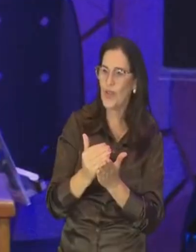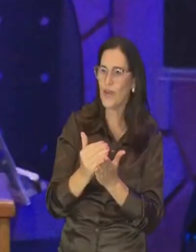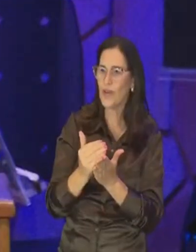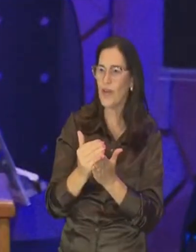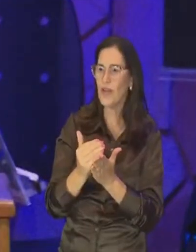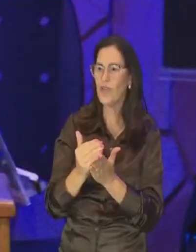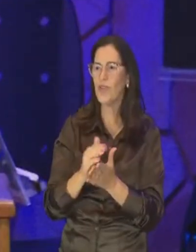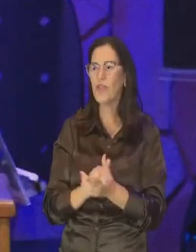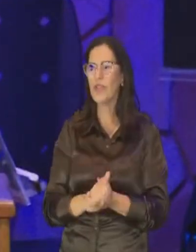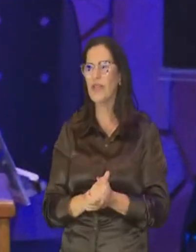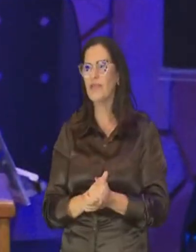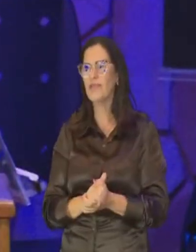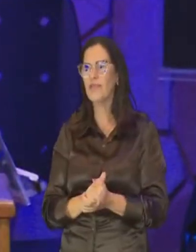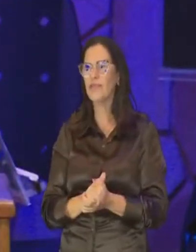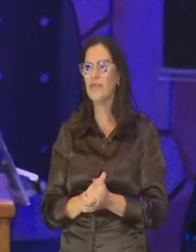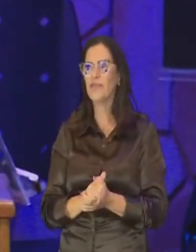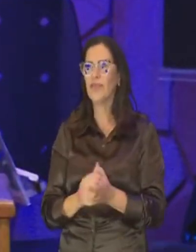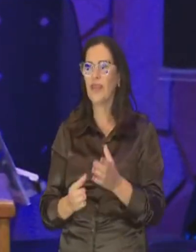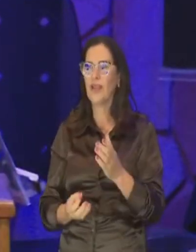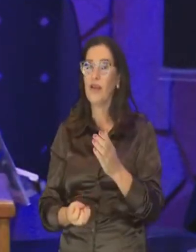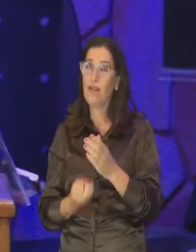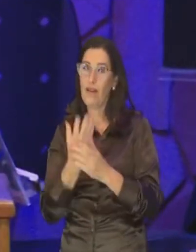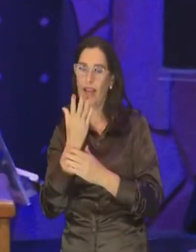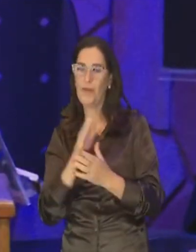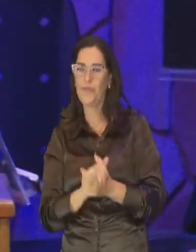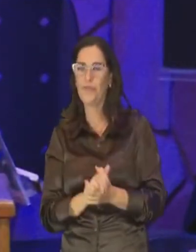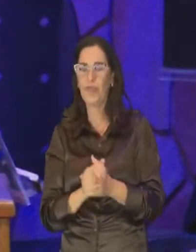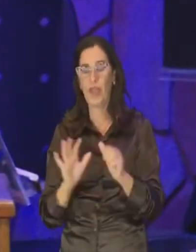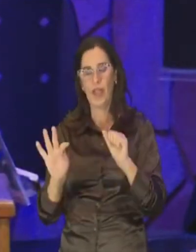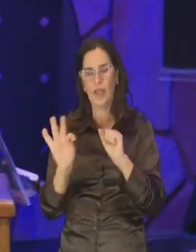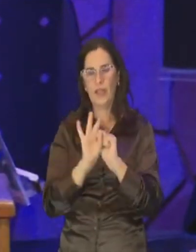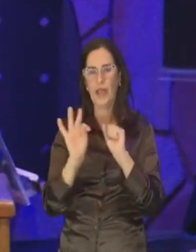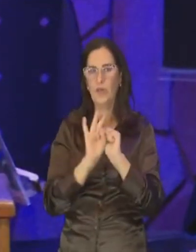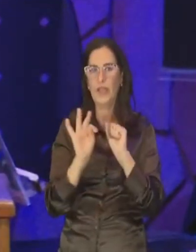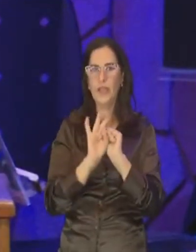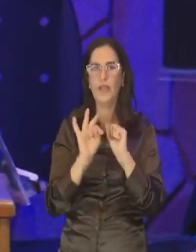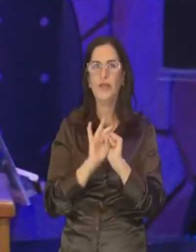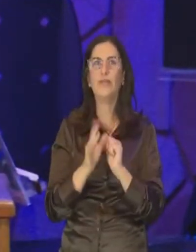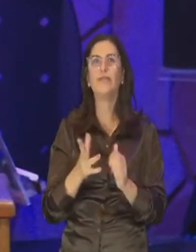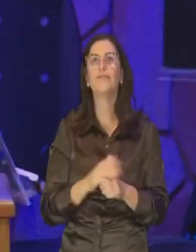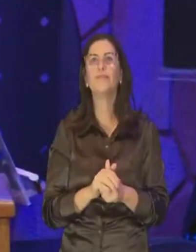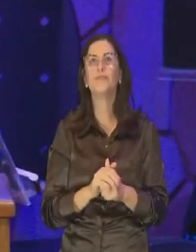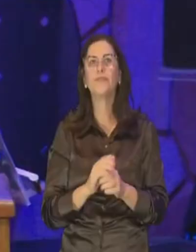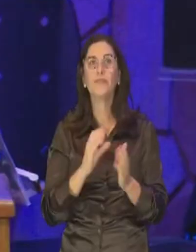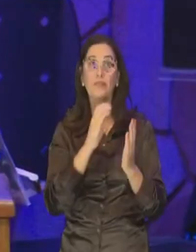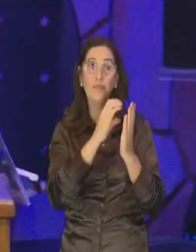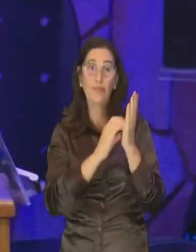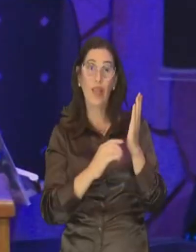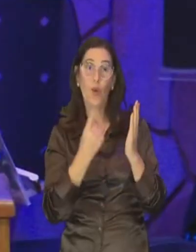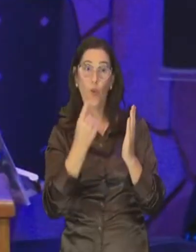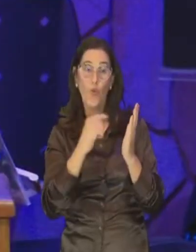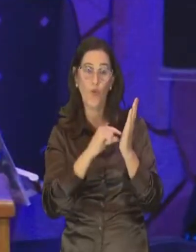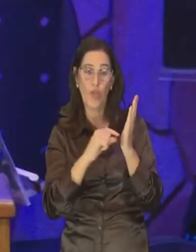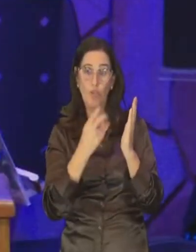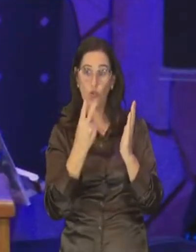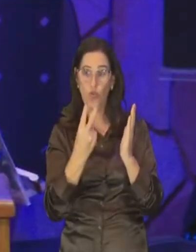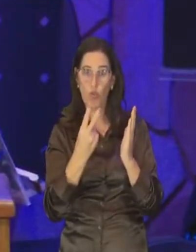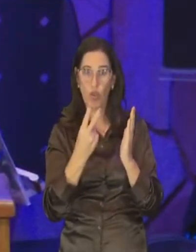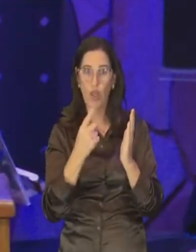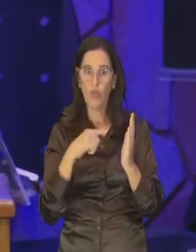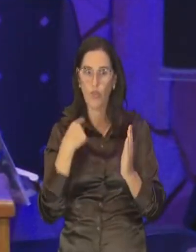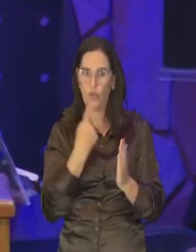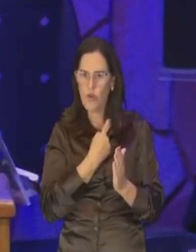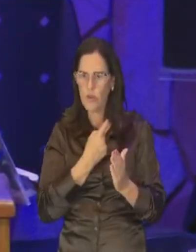criada. Em Tiago, capítulo 1, verso 2, nós somos então confrontados